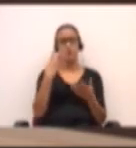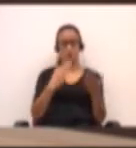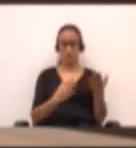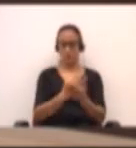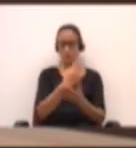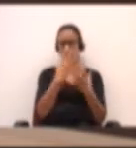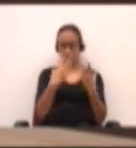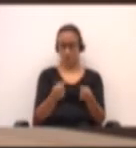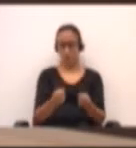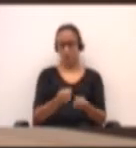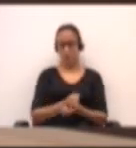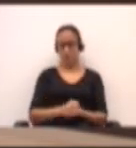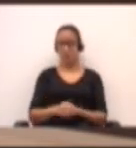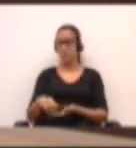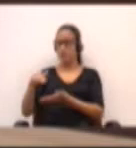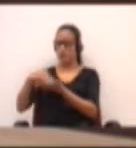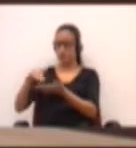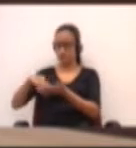do requerimento.